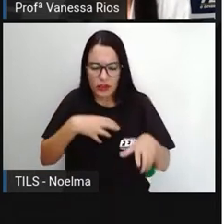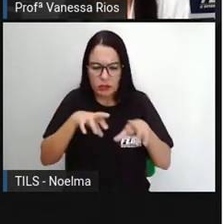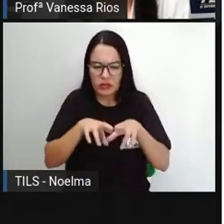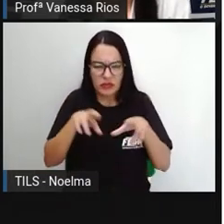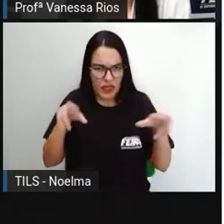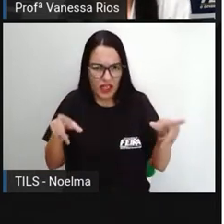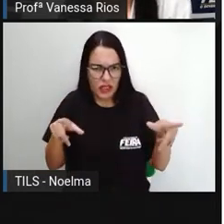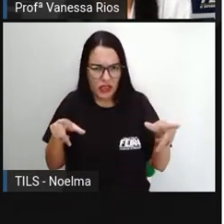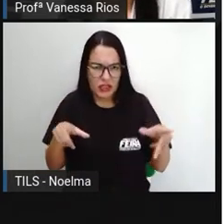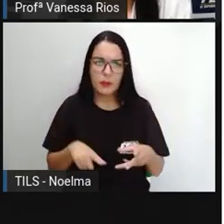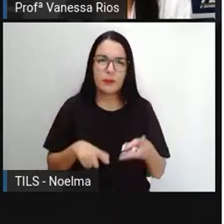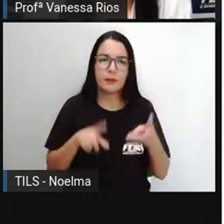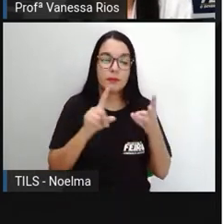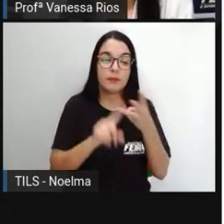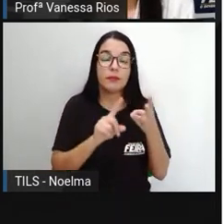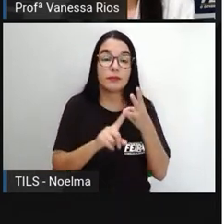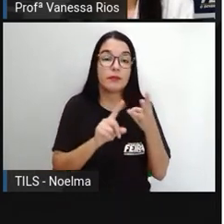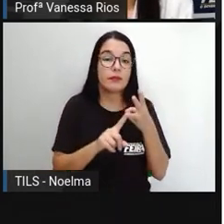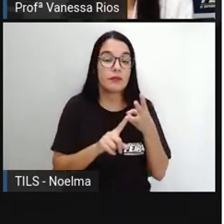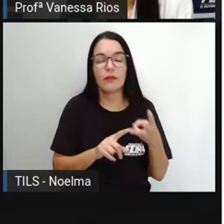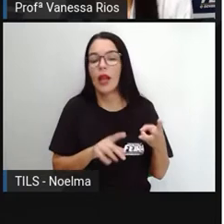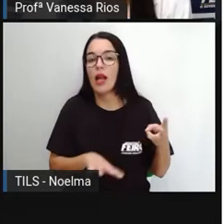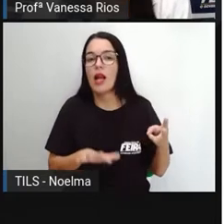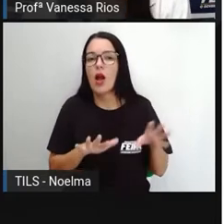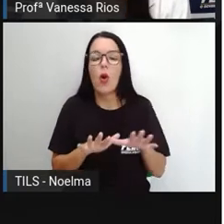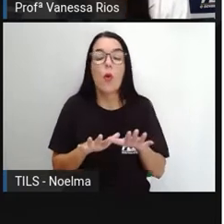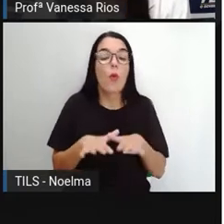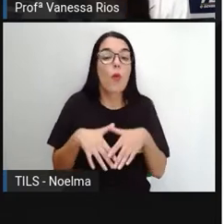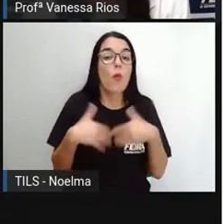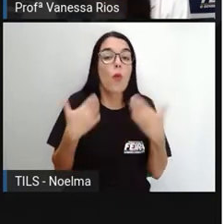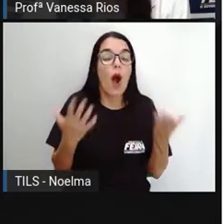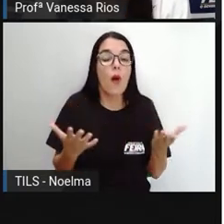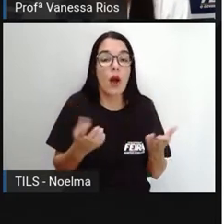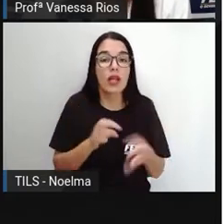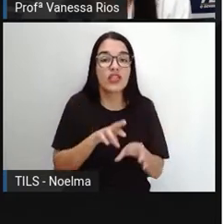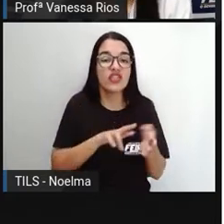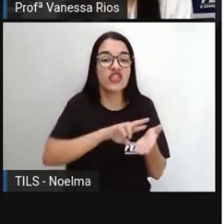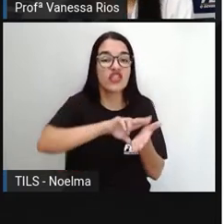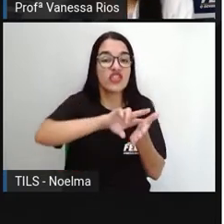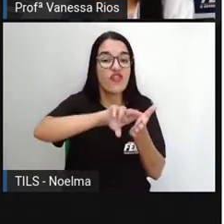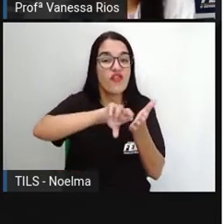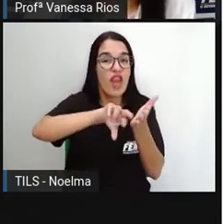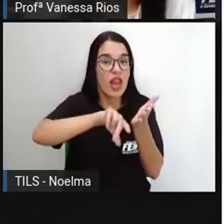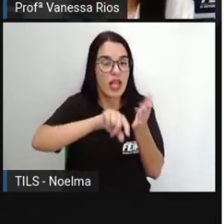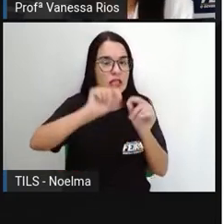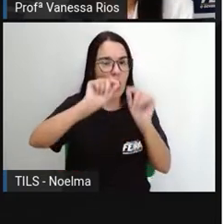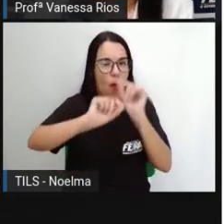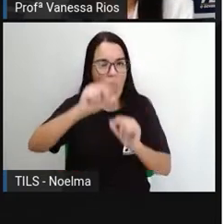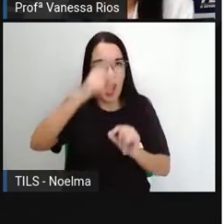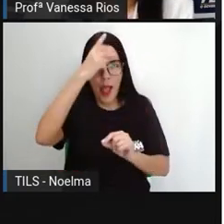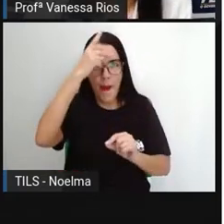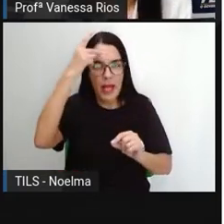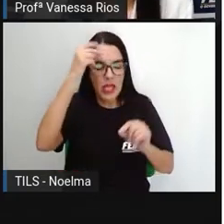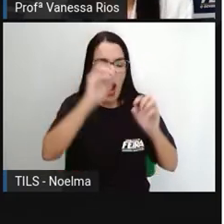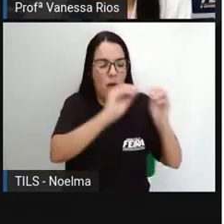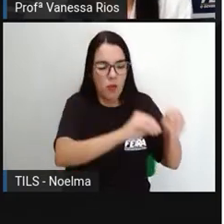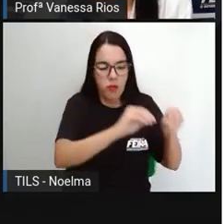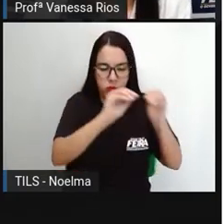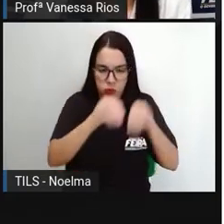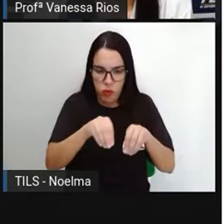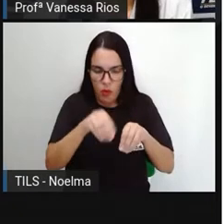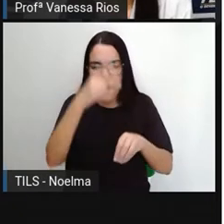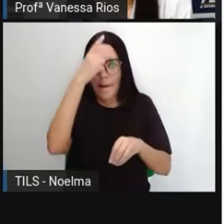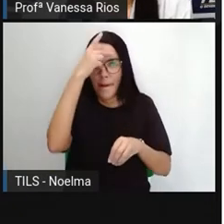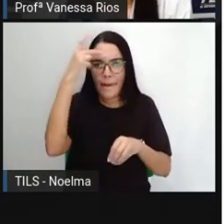certo? Qual a diferença entre nômades e sedentários? Aí a Pró quer que